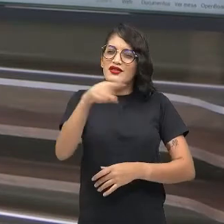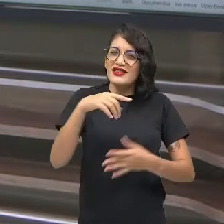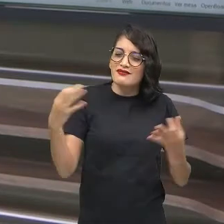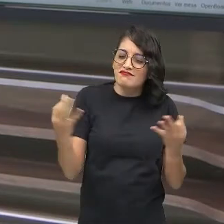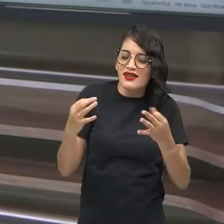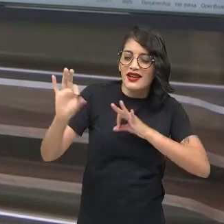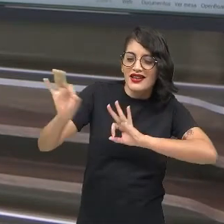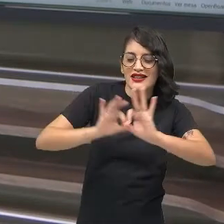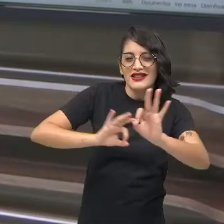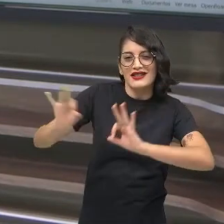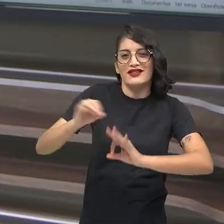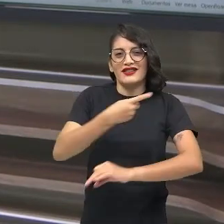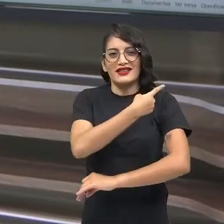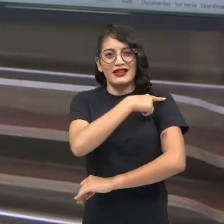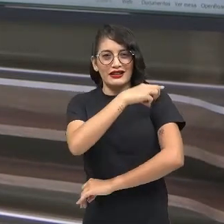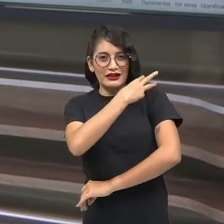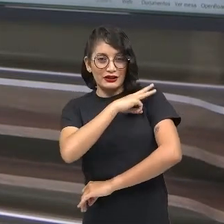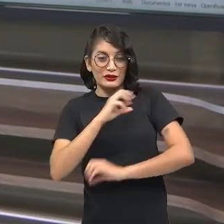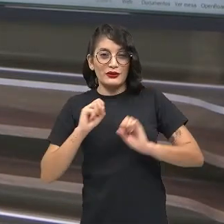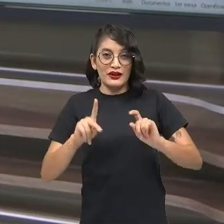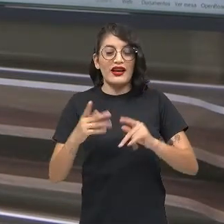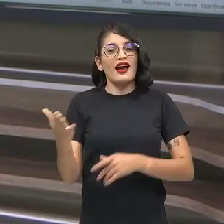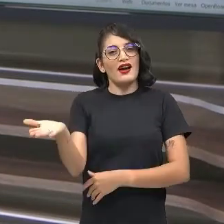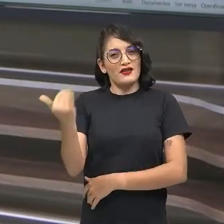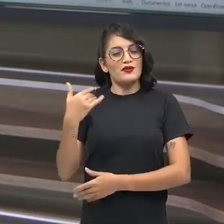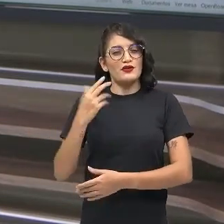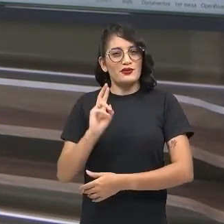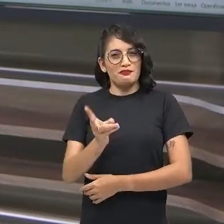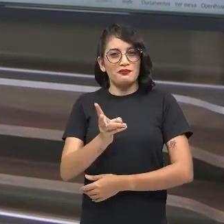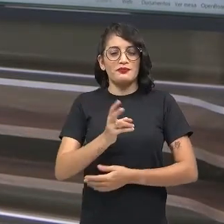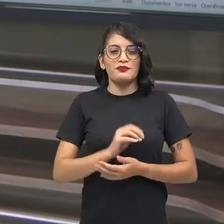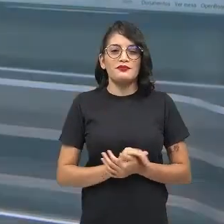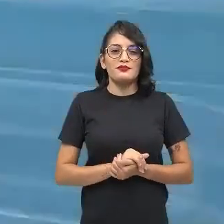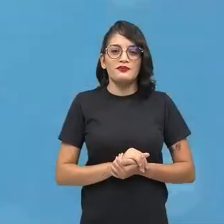se preparar para o ensino médio. Vamos avançando então.